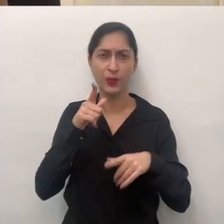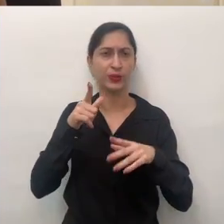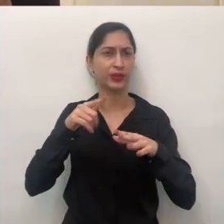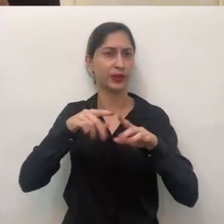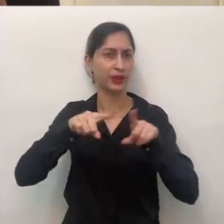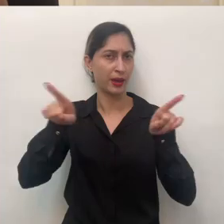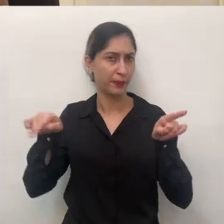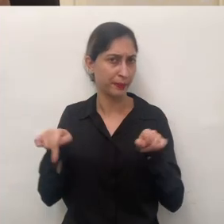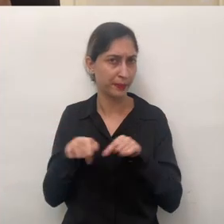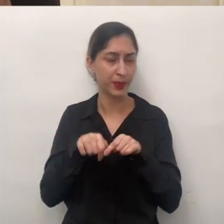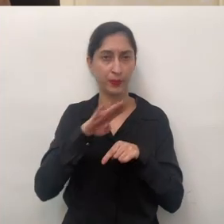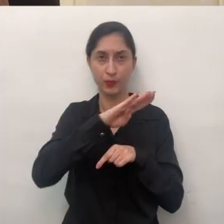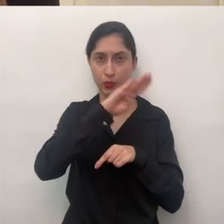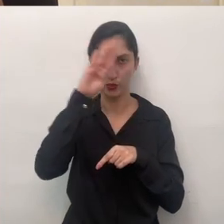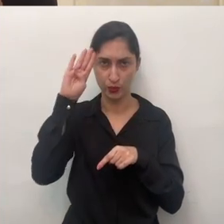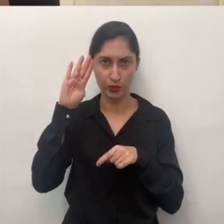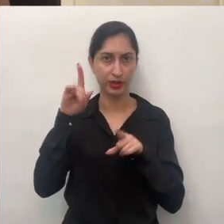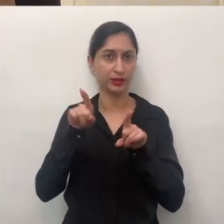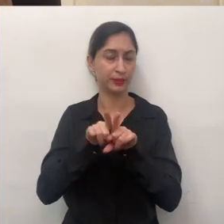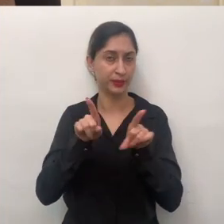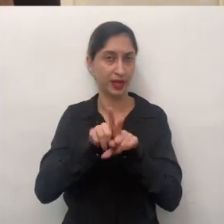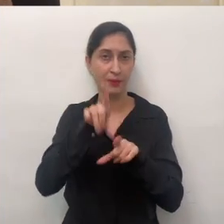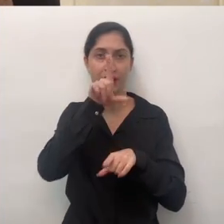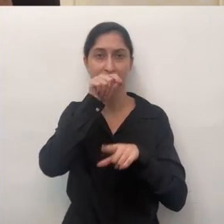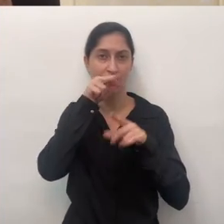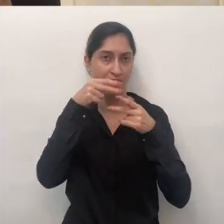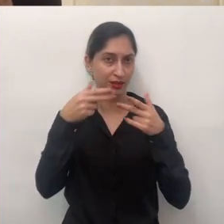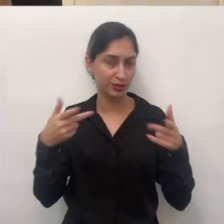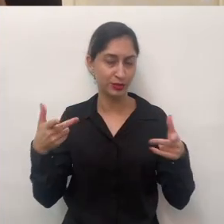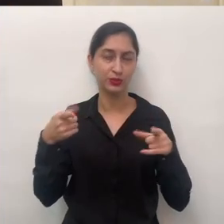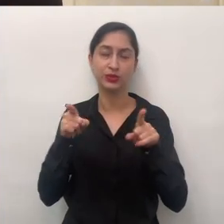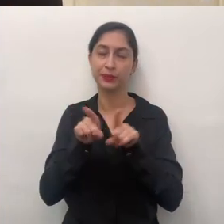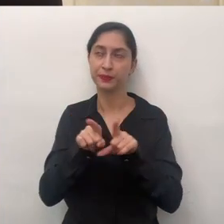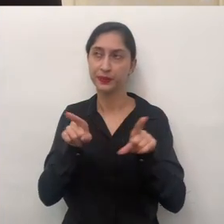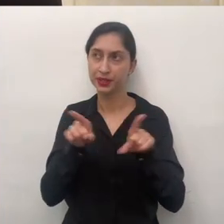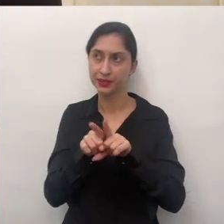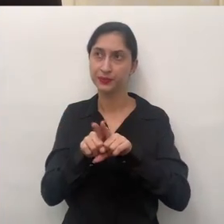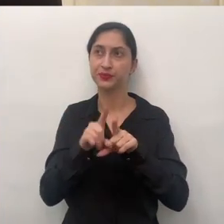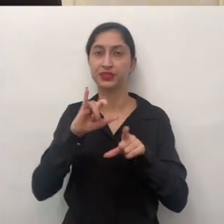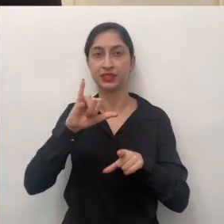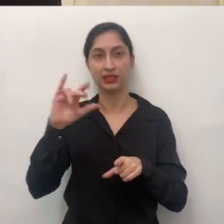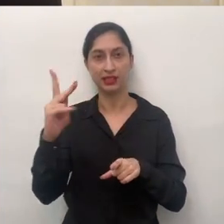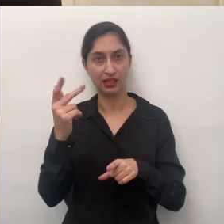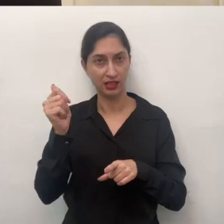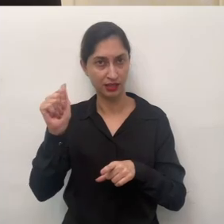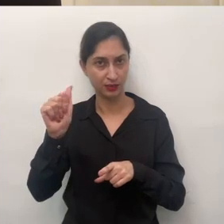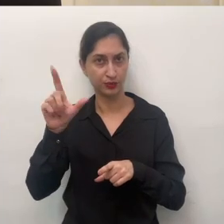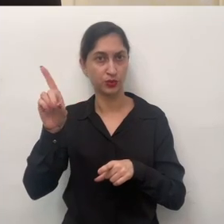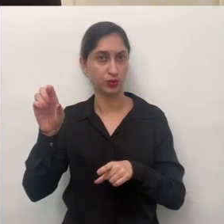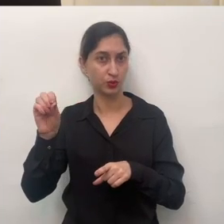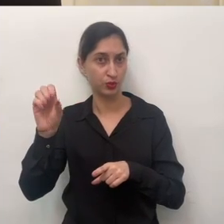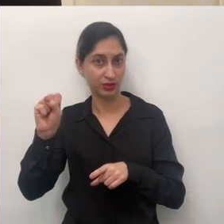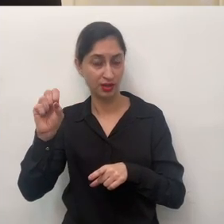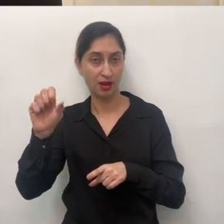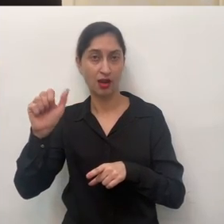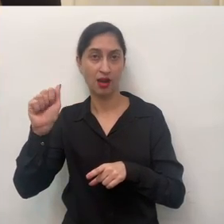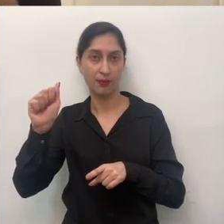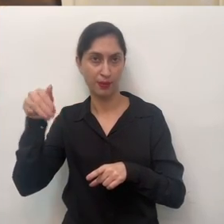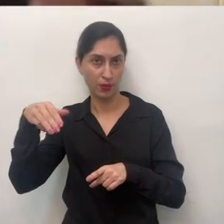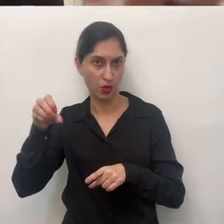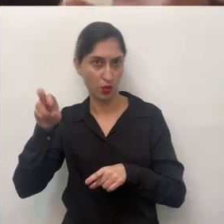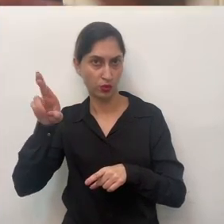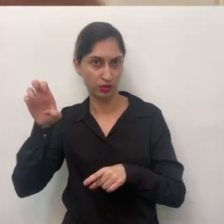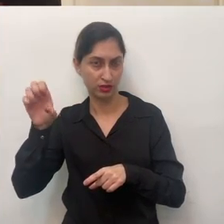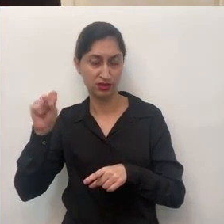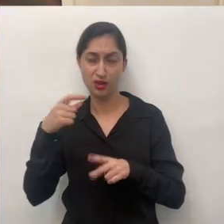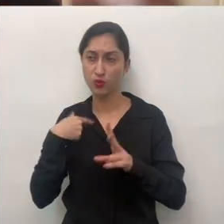Pampulha, das aves, né, da Ilha dos Amores. Então, eu fui totalmente